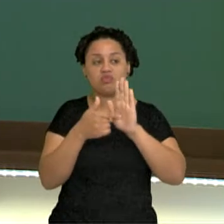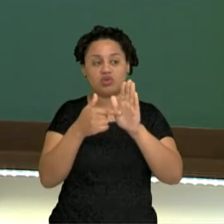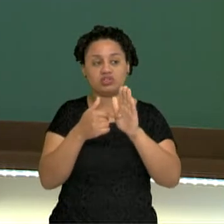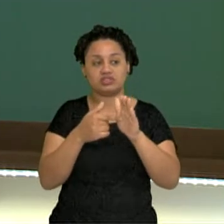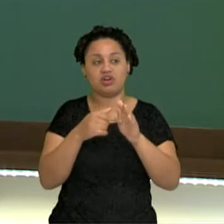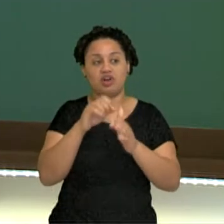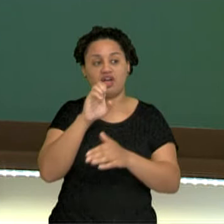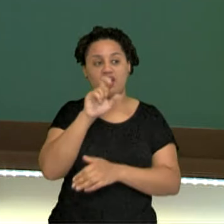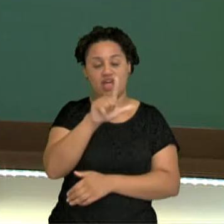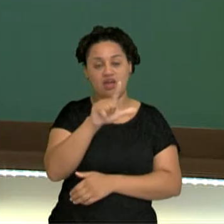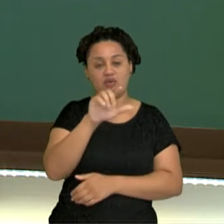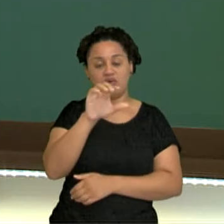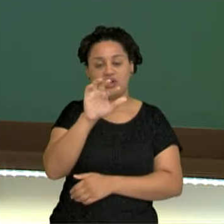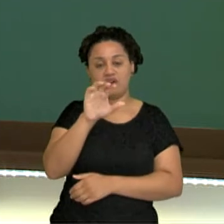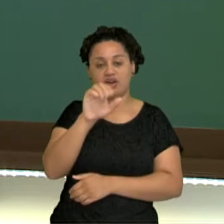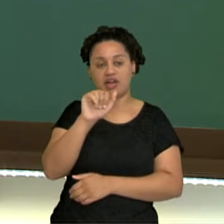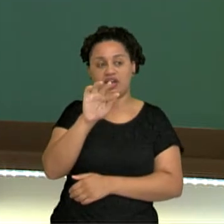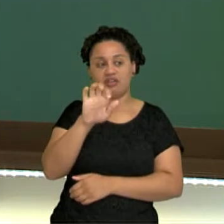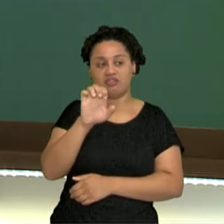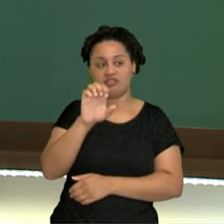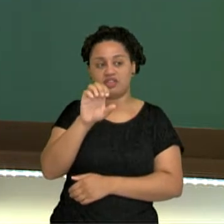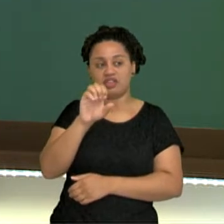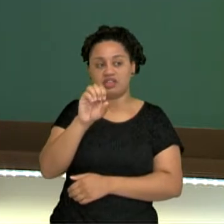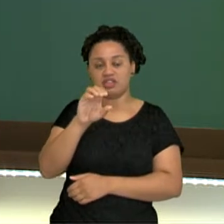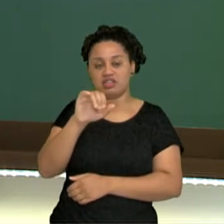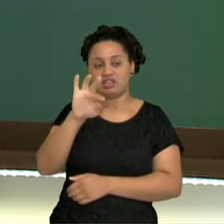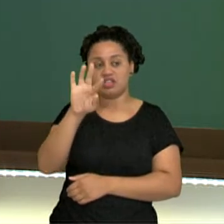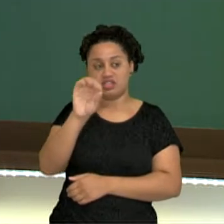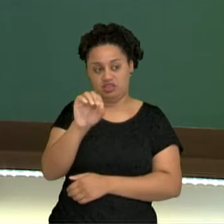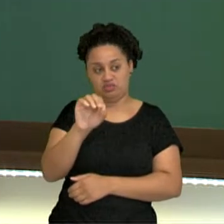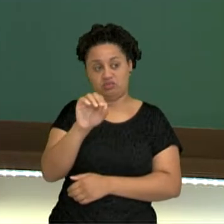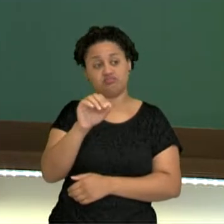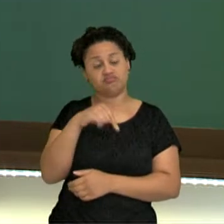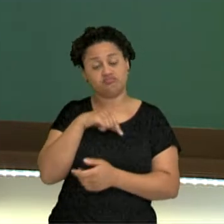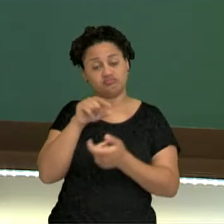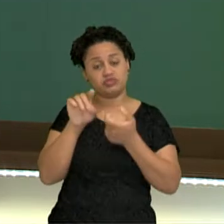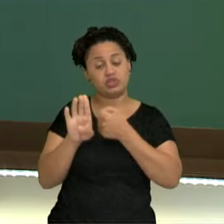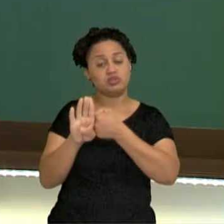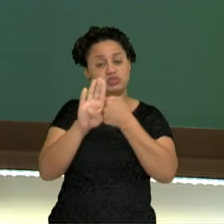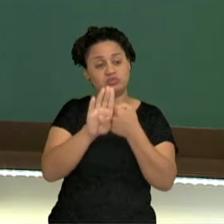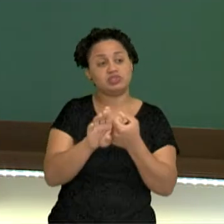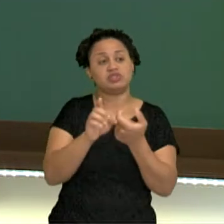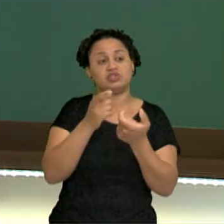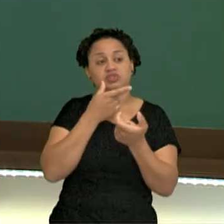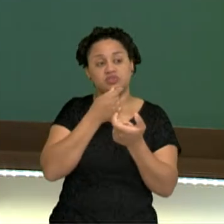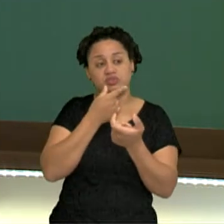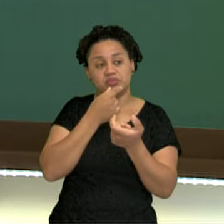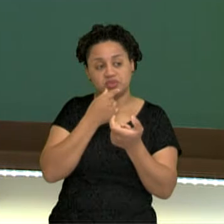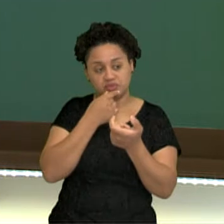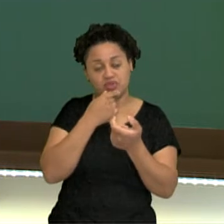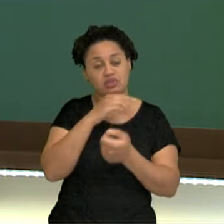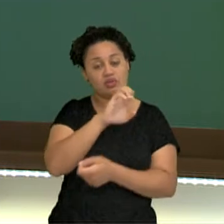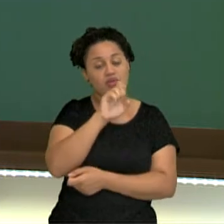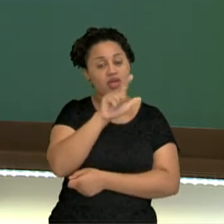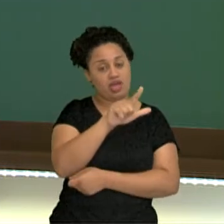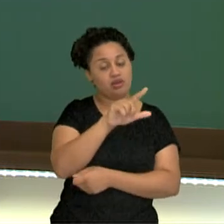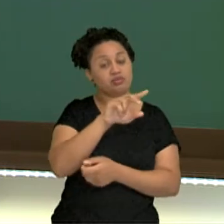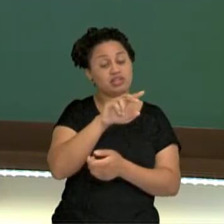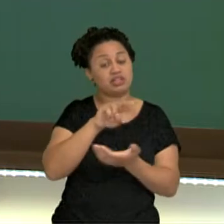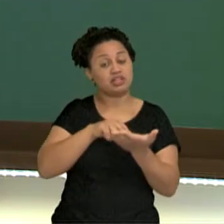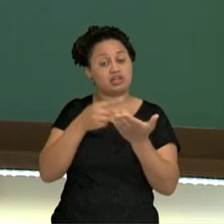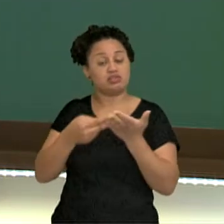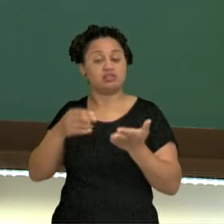El cafecito é um substantivo masculino. Olha lá então, singular masculino, el, que é a mesma coisa que